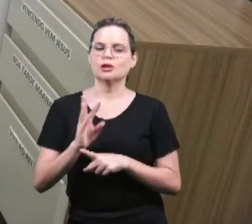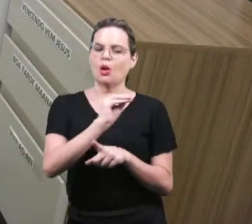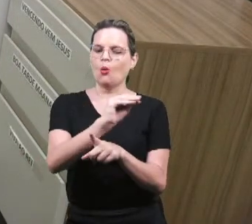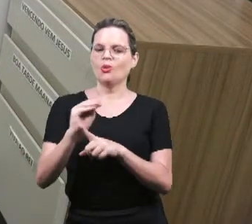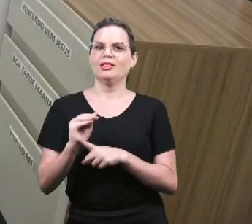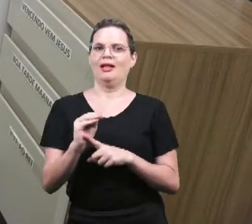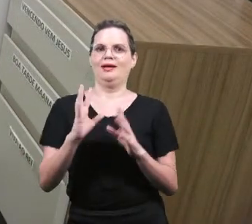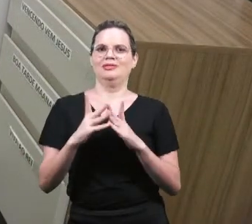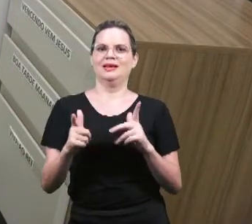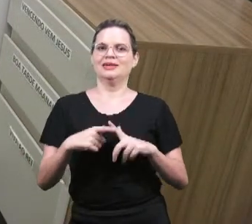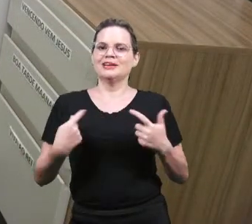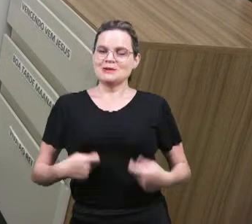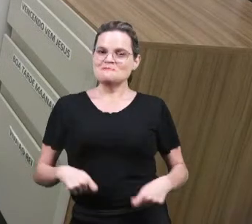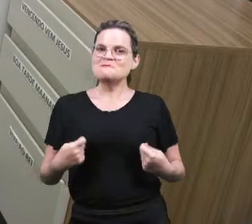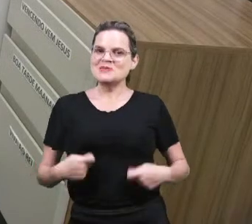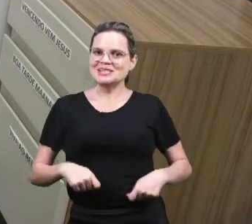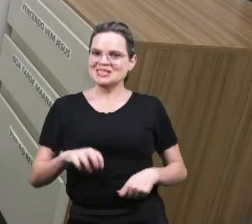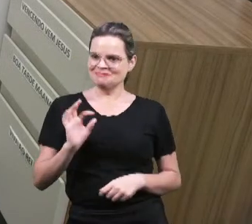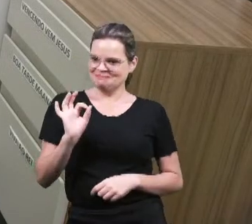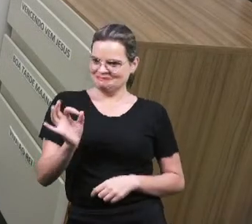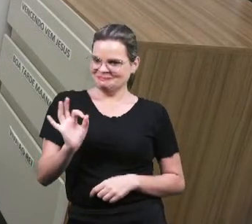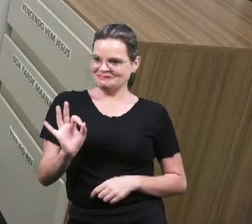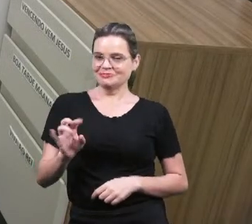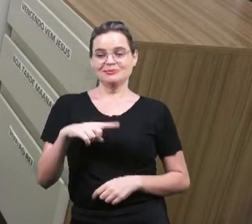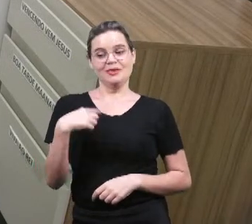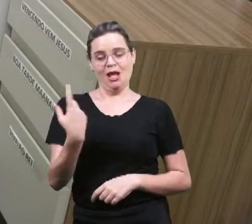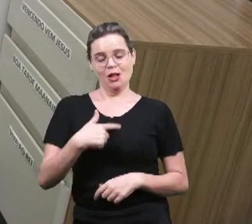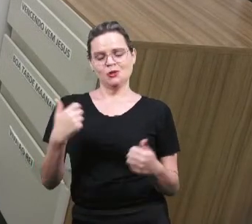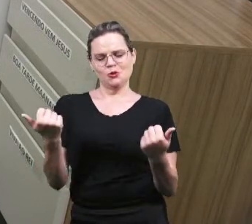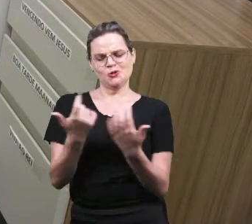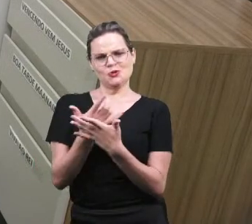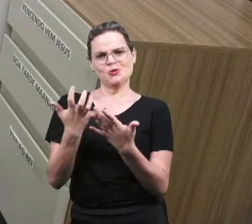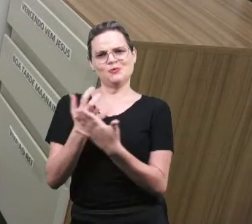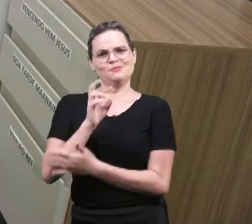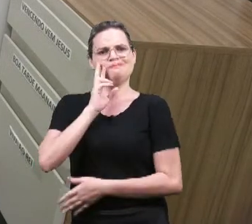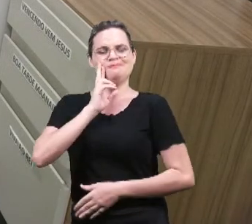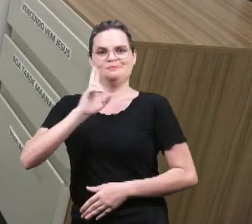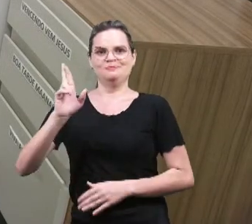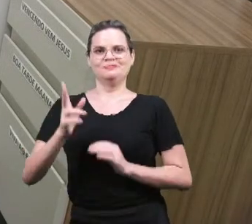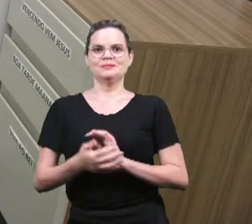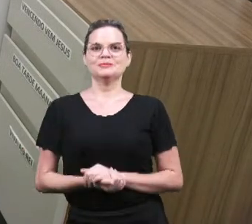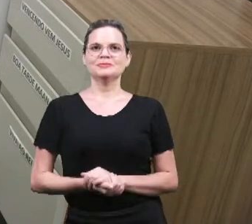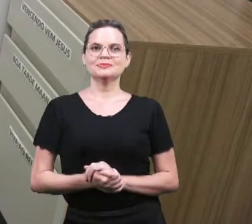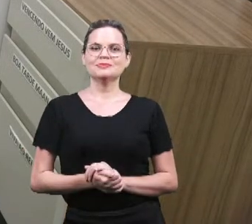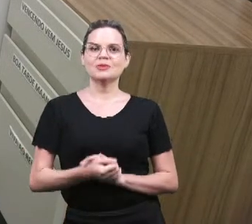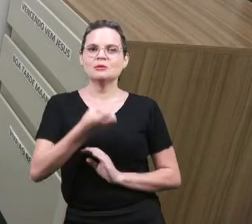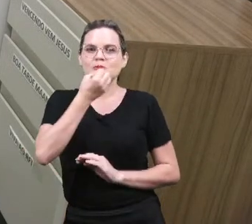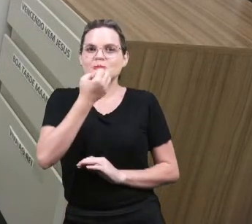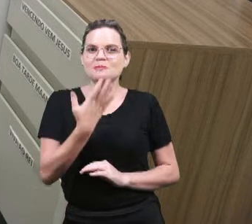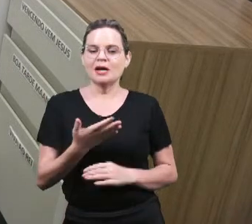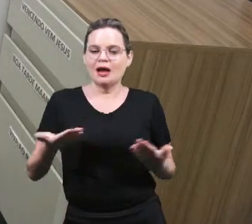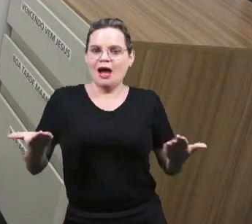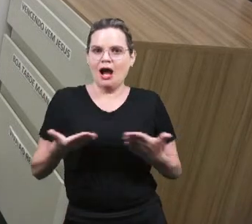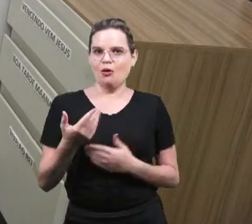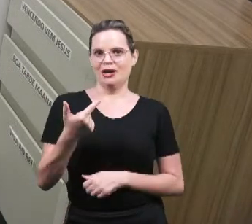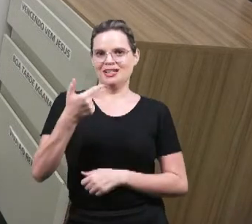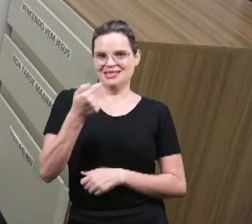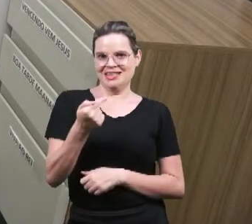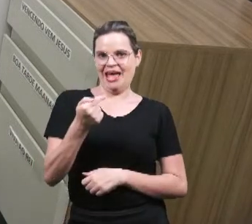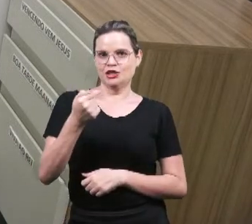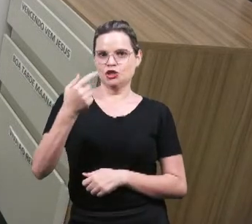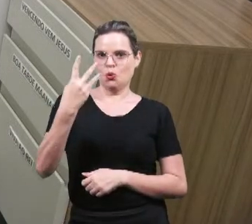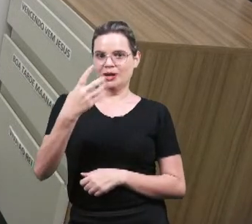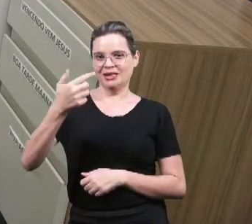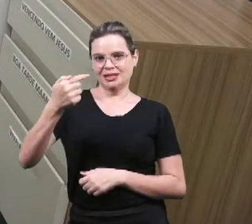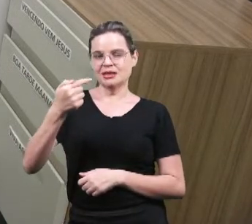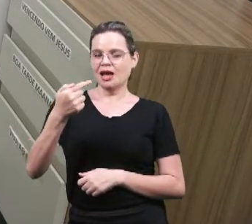daquele rebanho ali, né? Pastor Serlon. E nós glorificamos muito ao nome do Senhor por isso. Muito bem, são 7 horas mais 47 minutos,